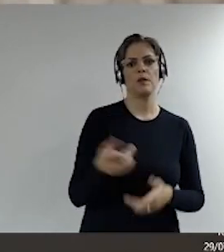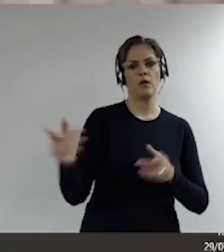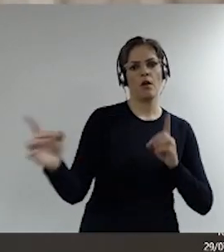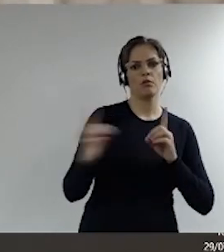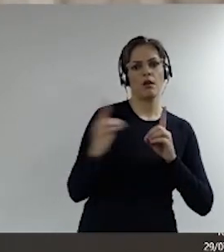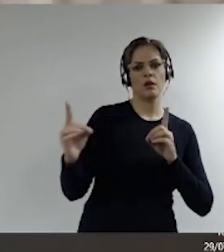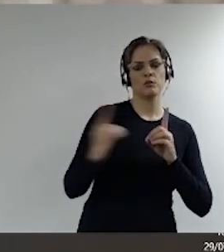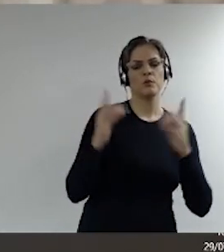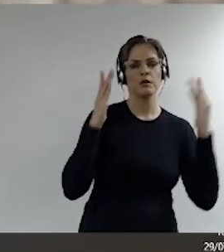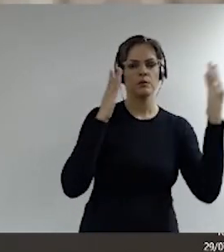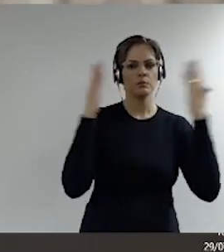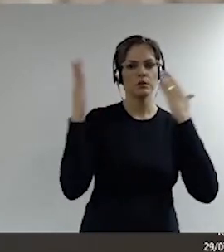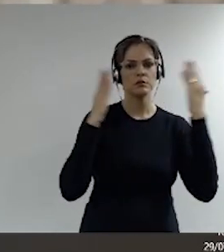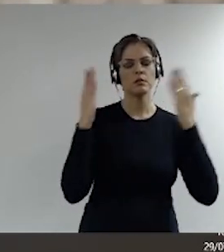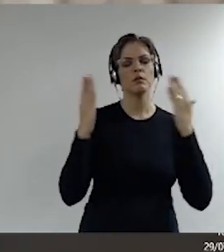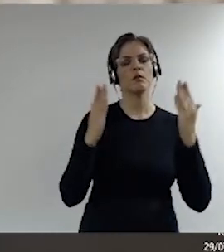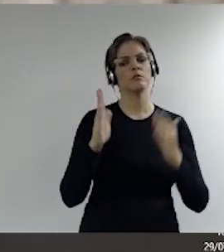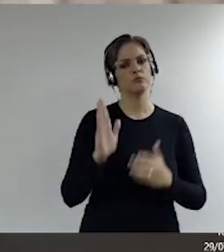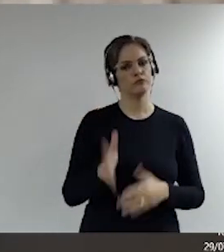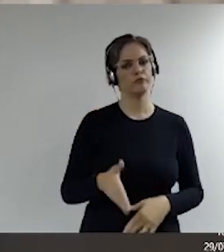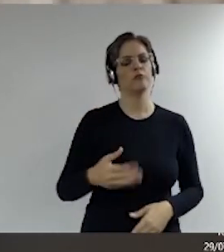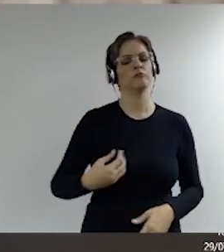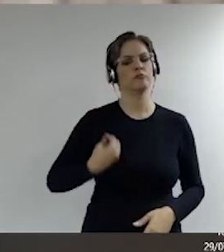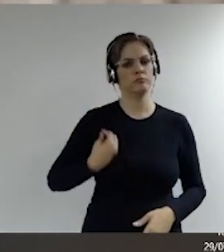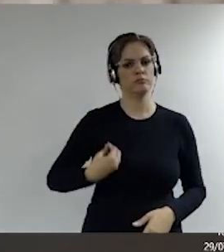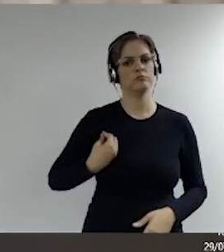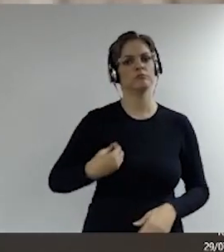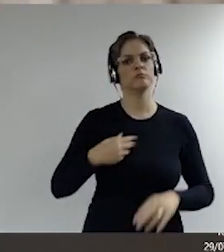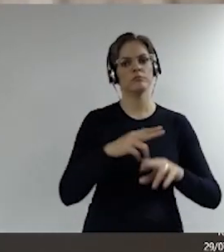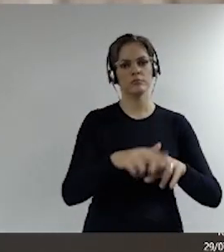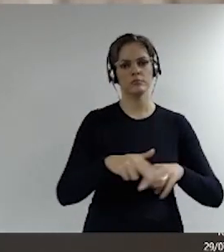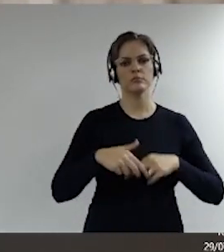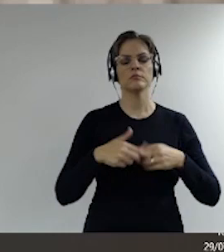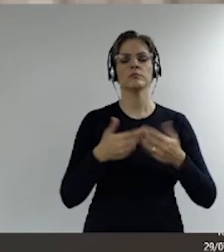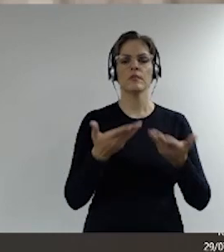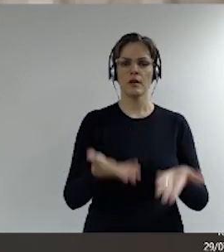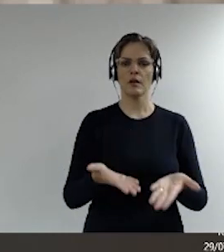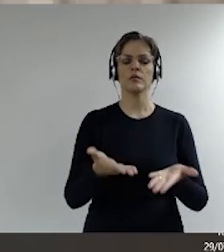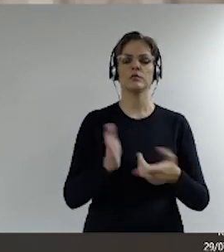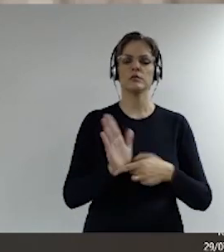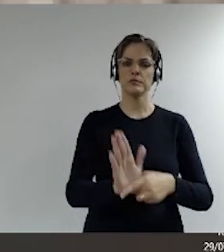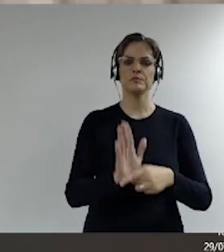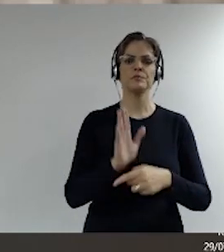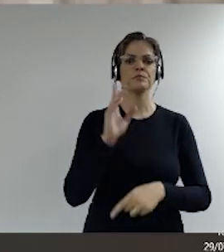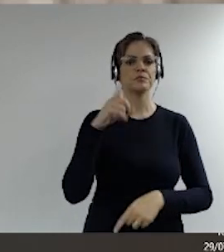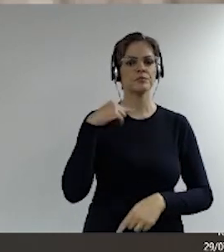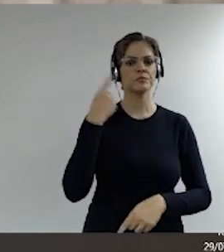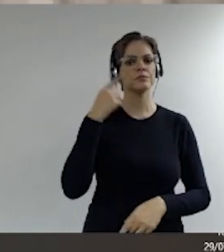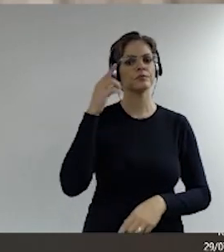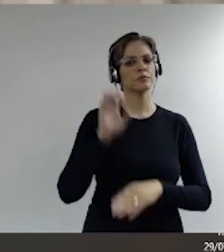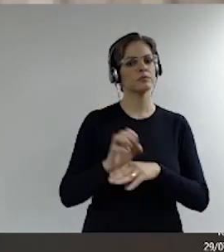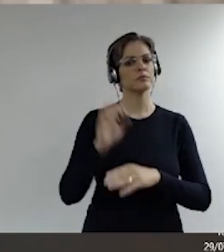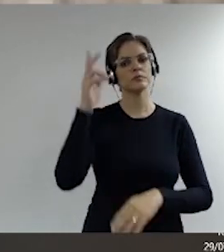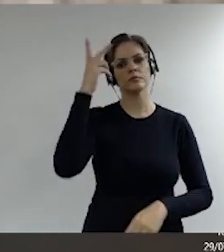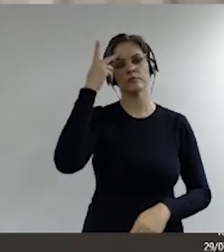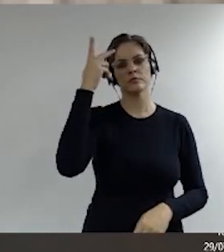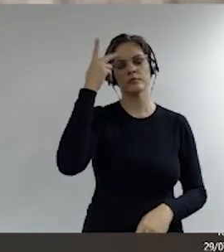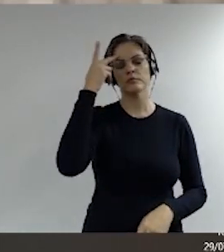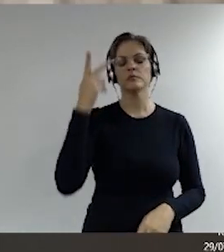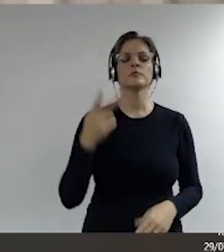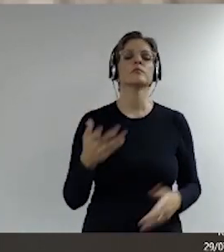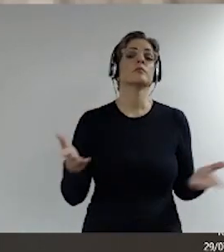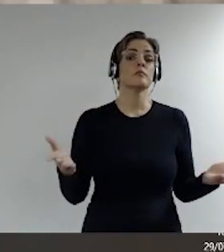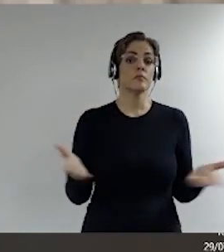por psicólogos já ocorridos em prol da advocacia do Estado de São Paulo. Nós vivemos num